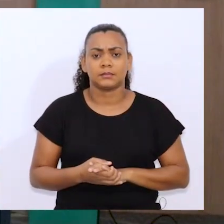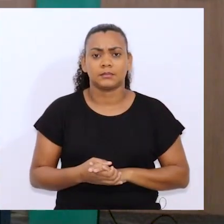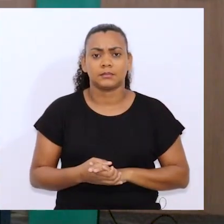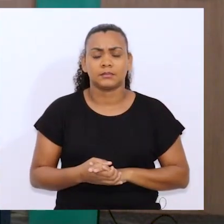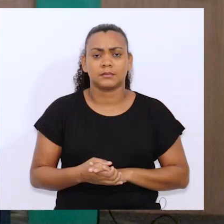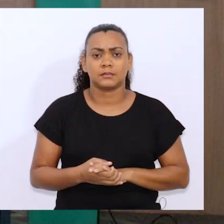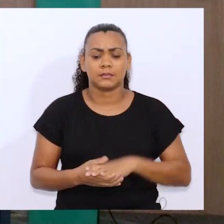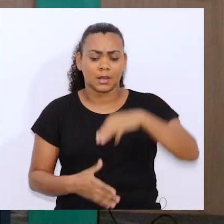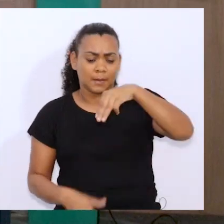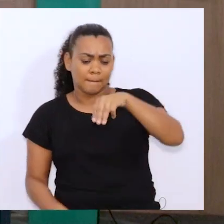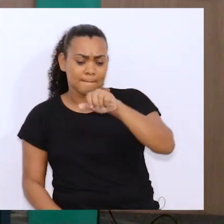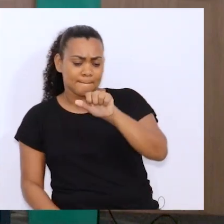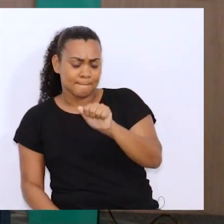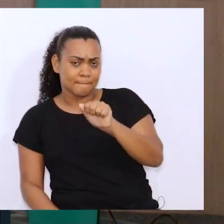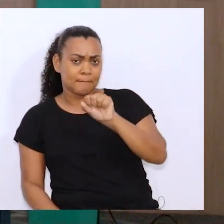e